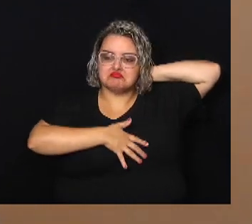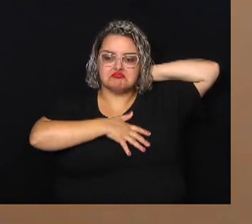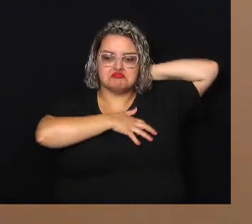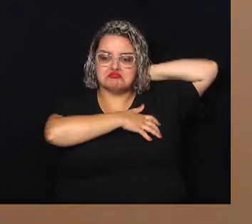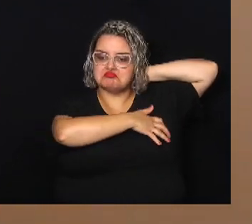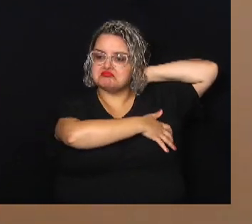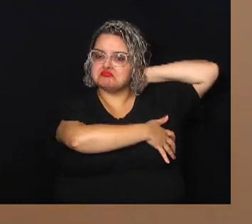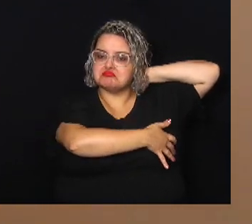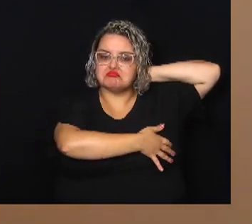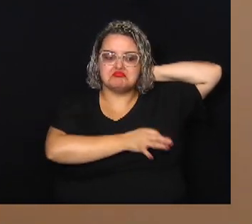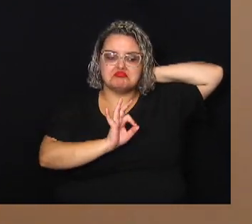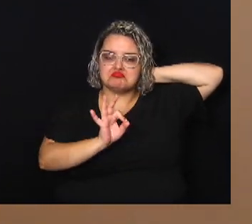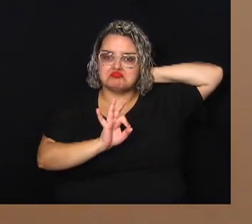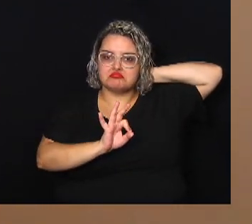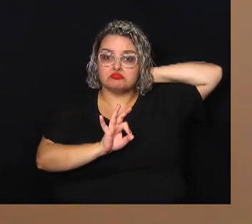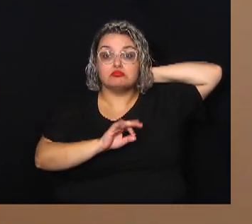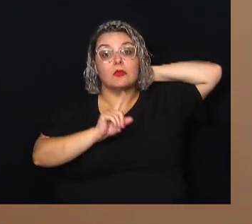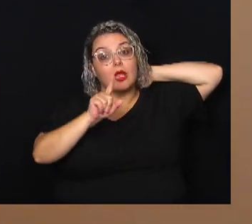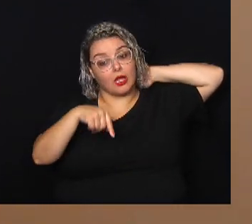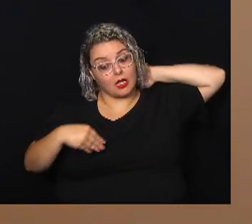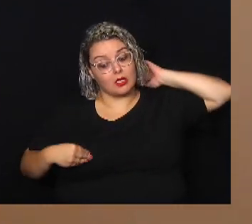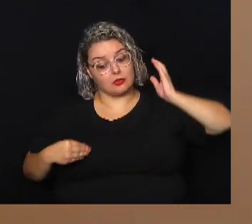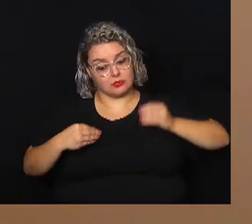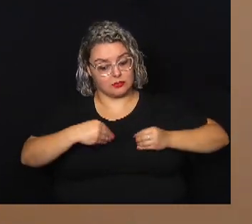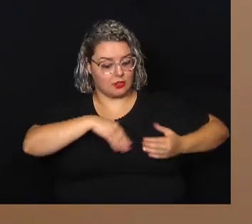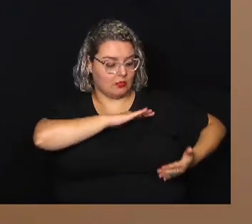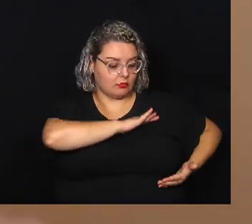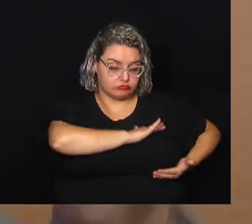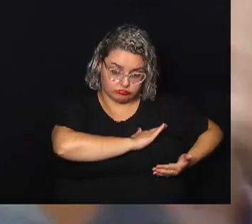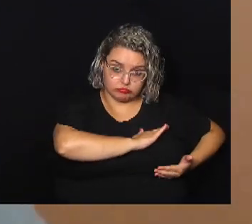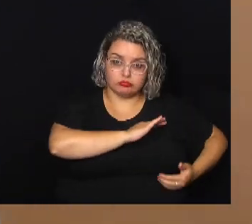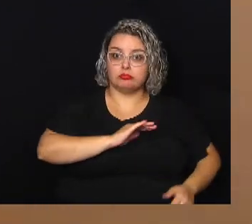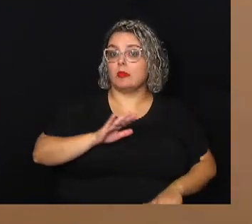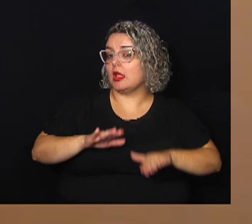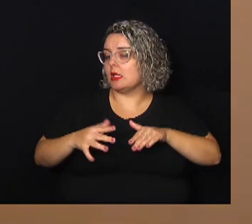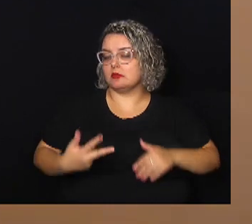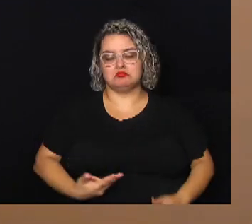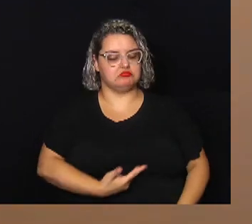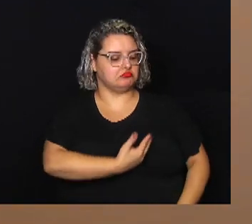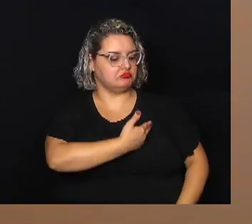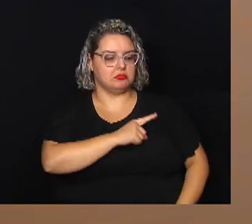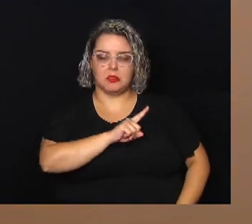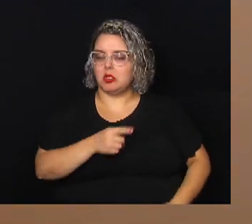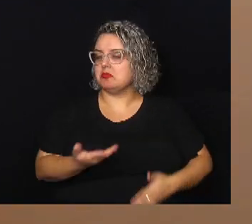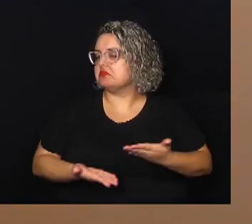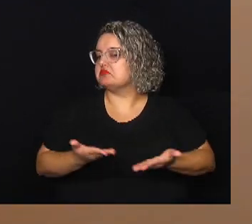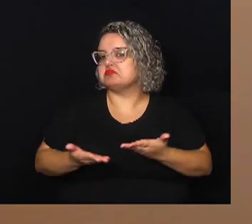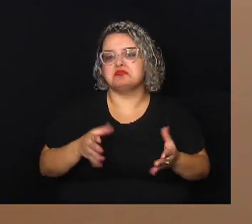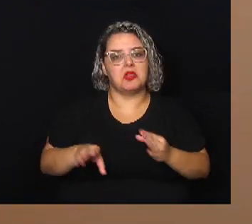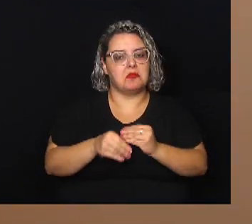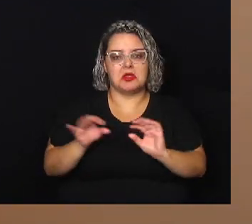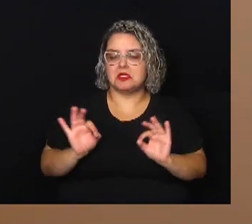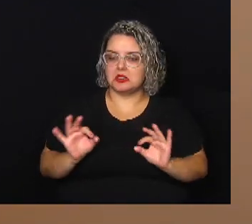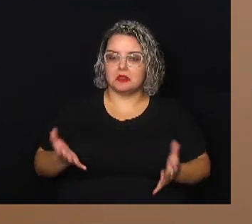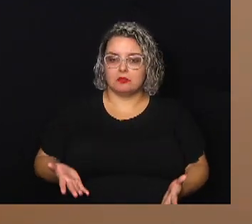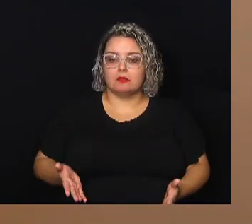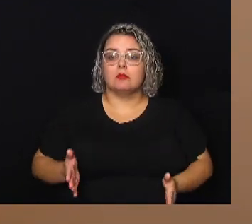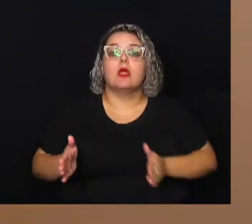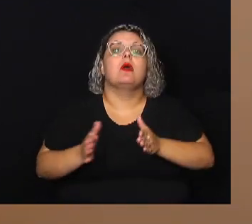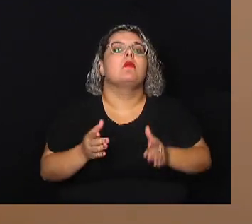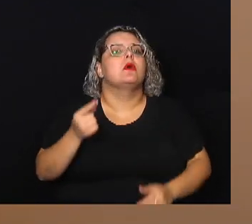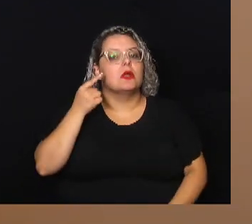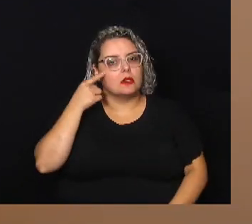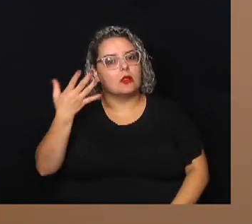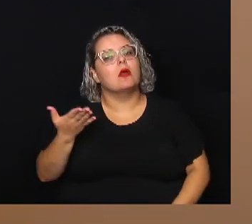cirurgia resolve o tratamento, você não precisa de mais nenhum tratamento complementar. Esse é o cenário ideal lá que a